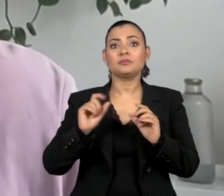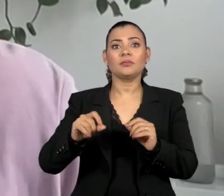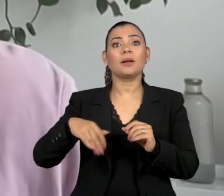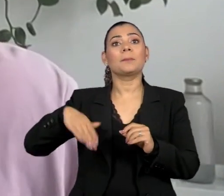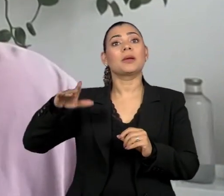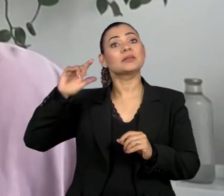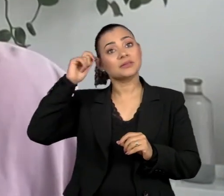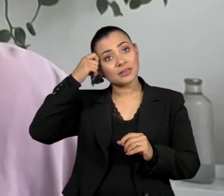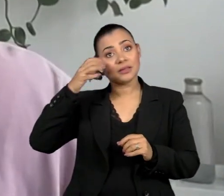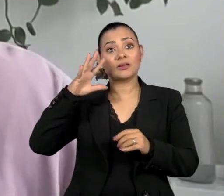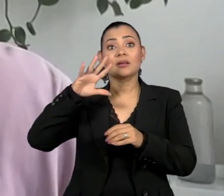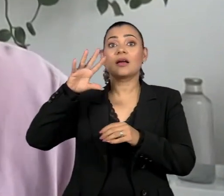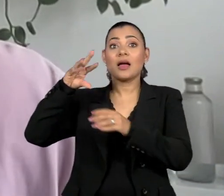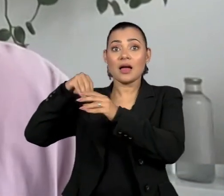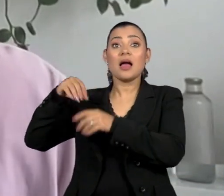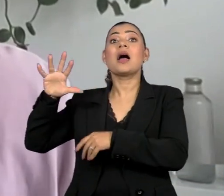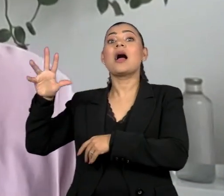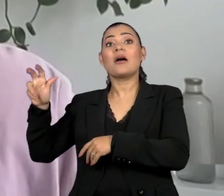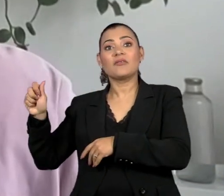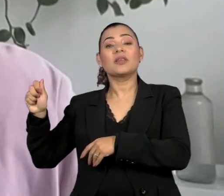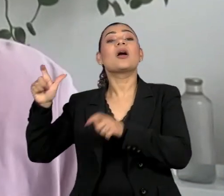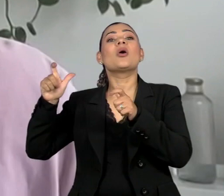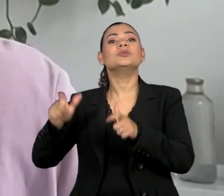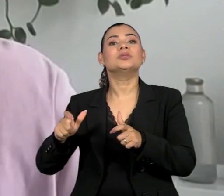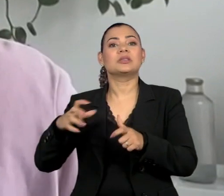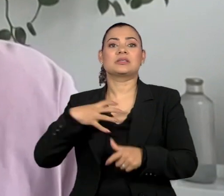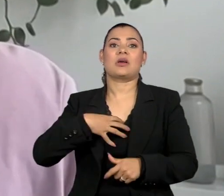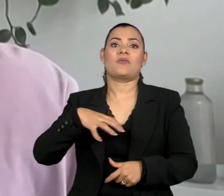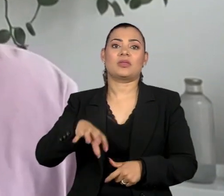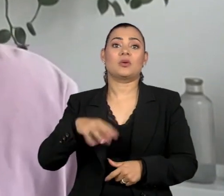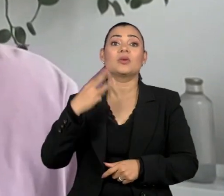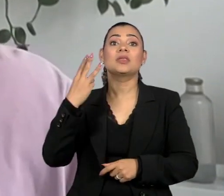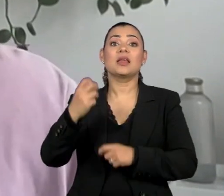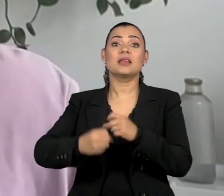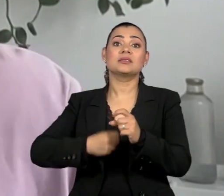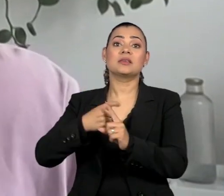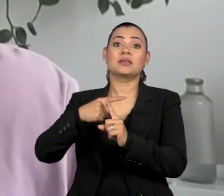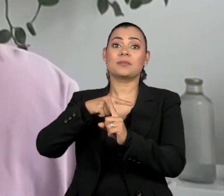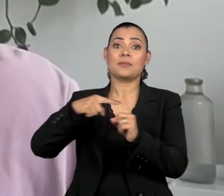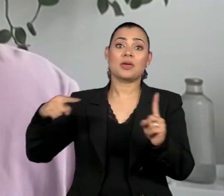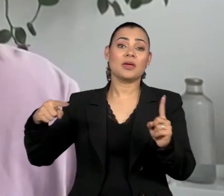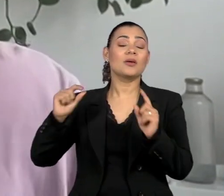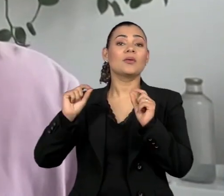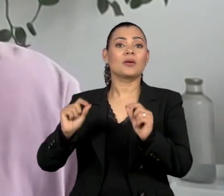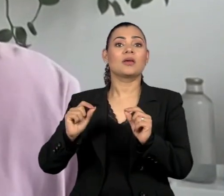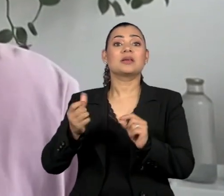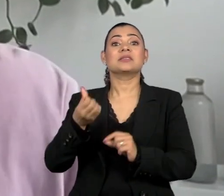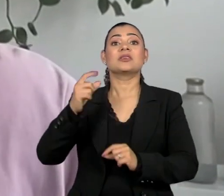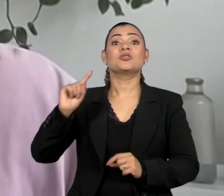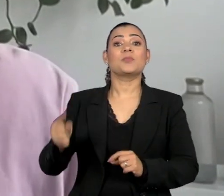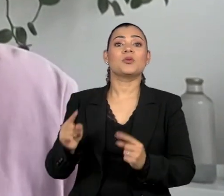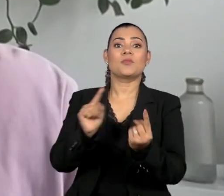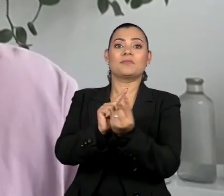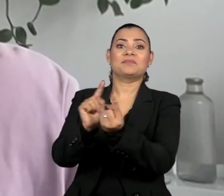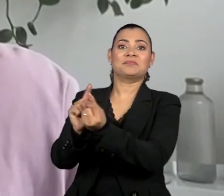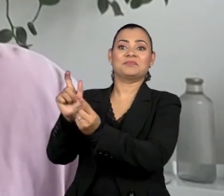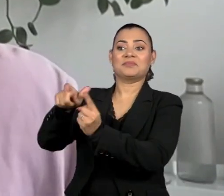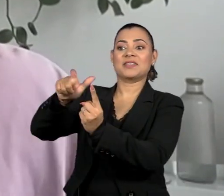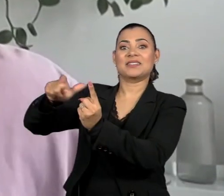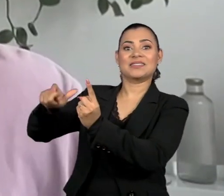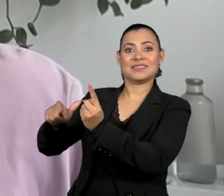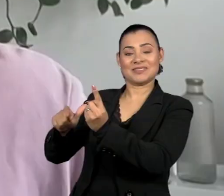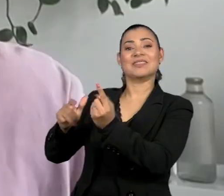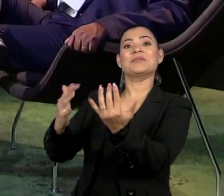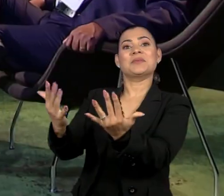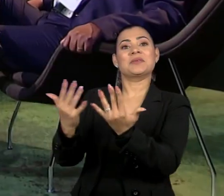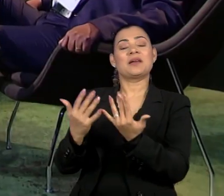mais negra fora da África, que é Salvador. Então, nesses 3 anos e meio, nós conseguimos agregar aí mais de 6 mil pacientes até agora,